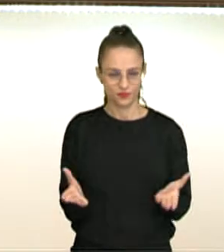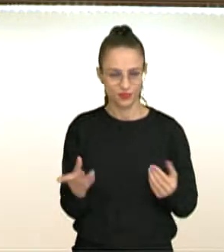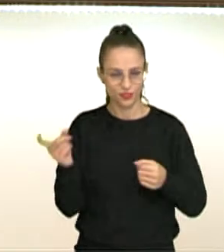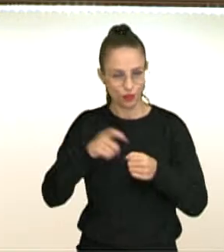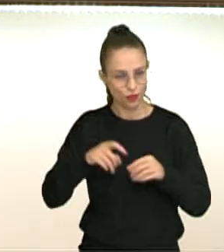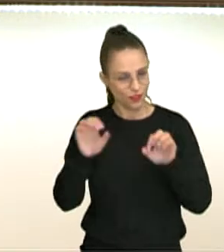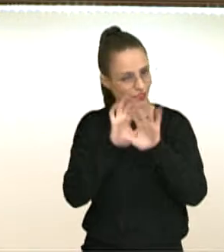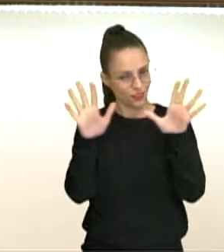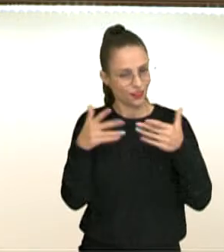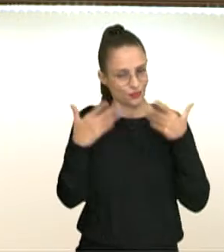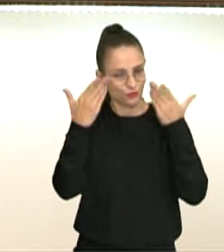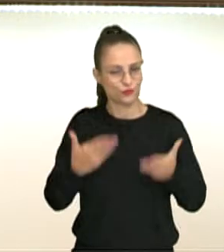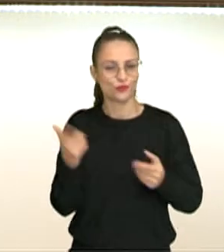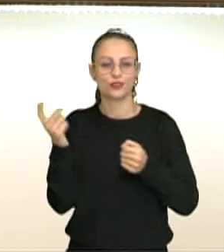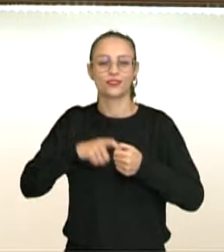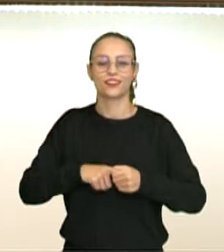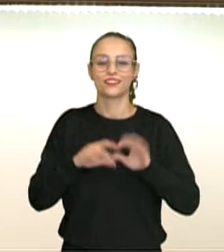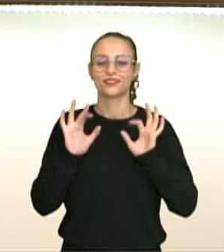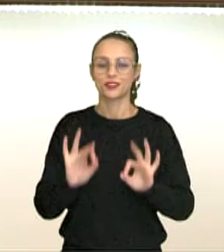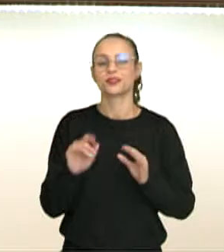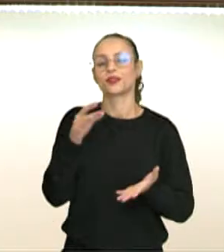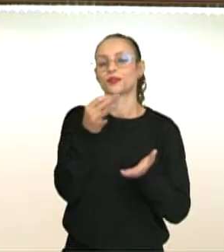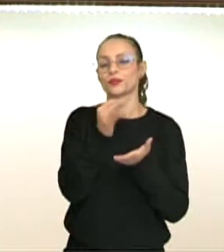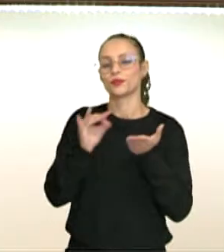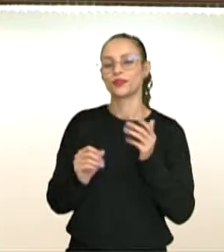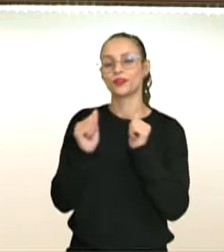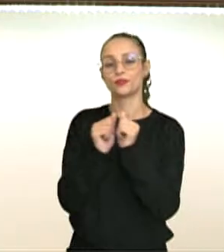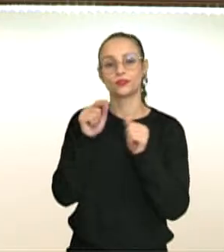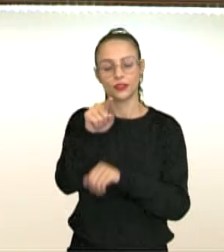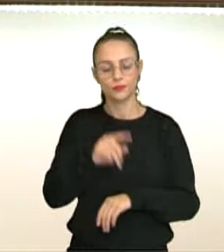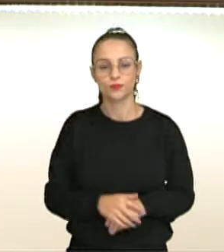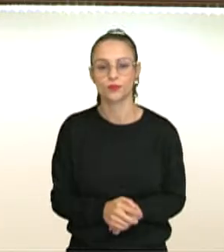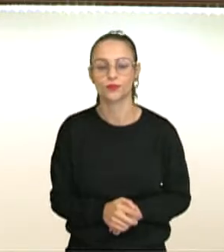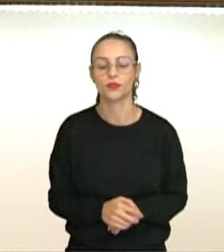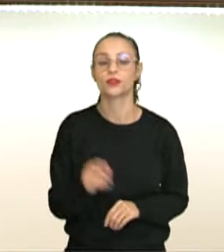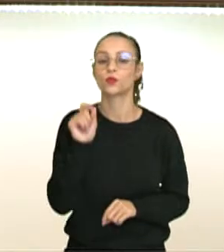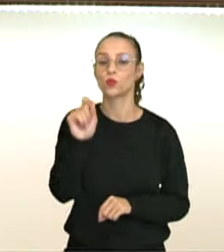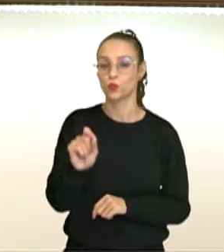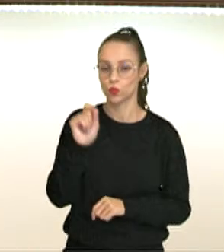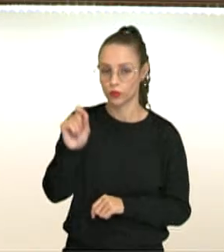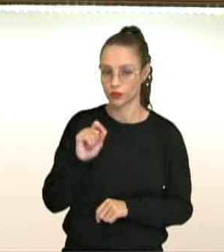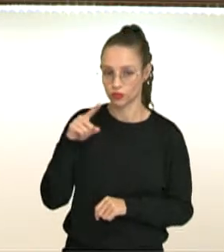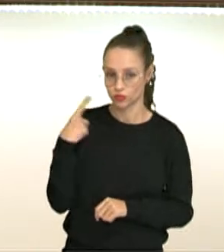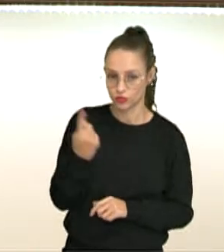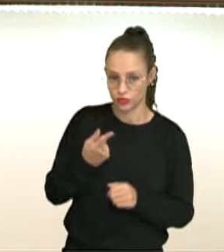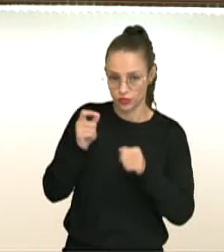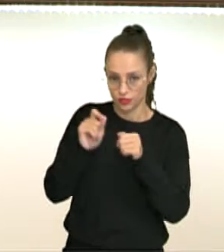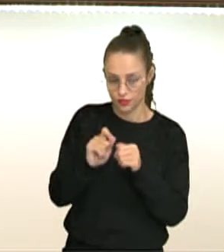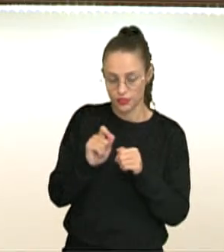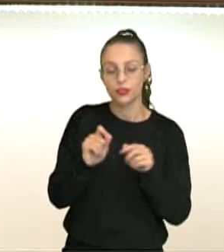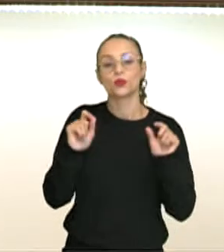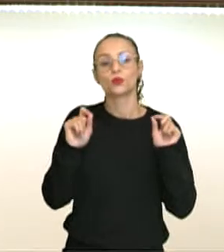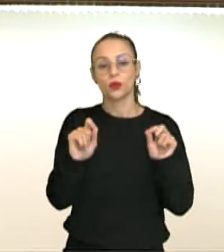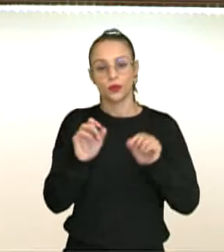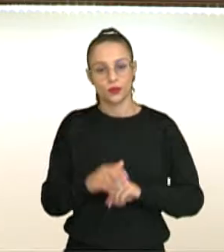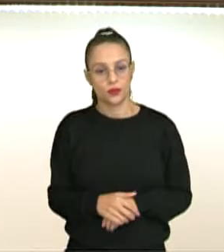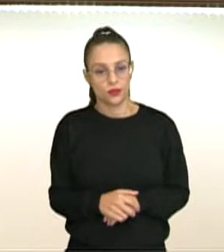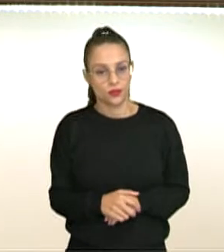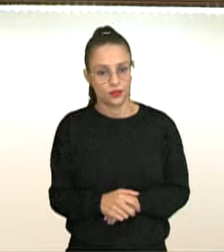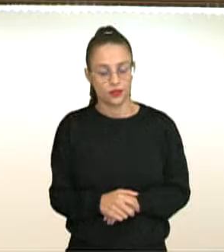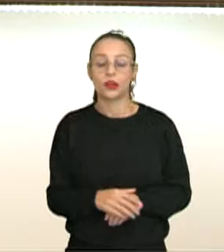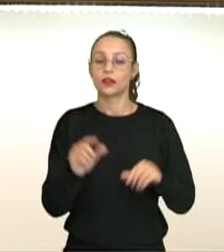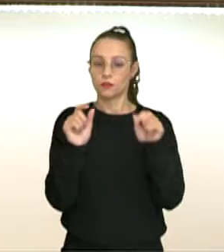Voltei, claro que voltei, exatamente para conferir contigo. Nós estamos fazendo o quê? Vamos fazer